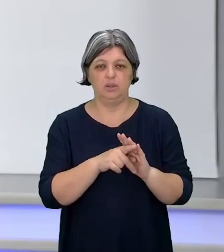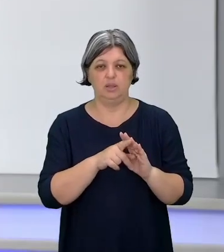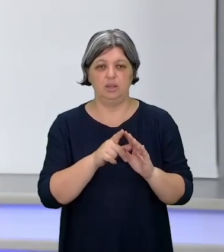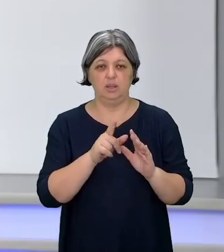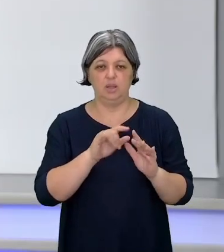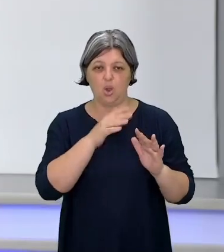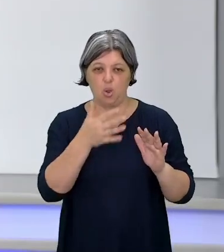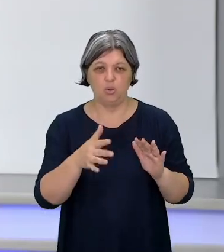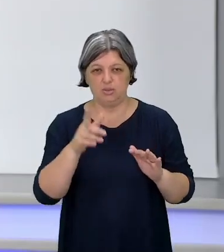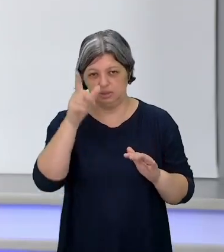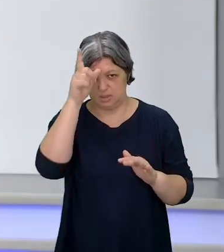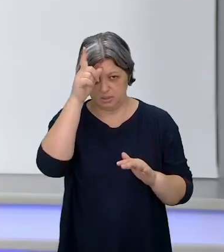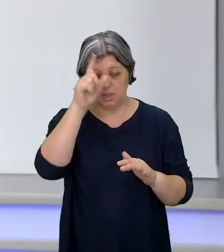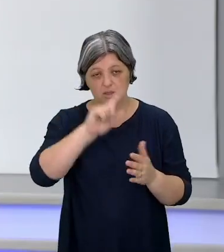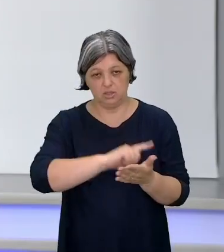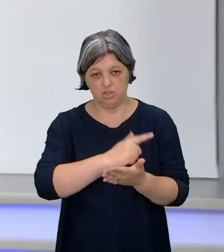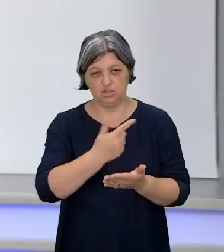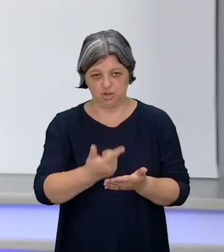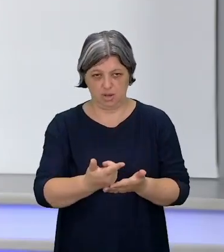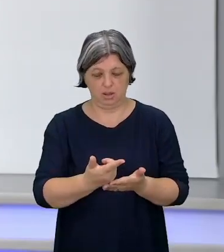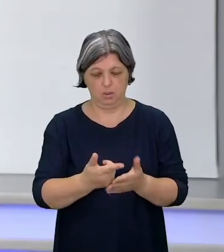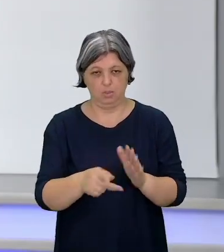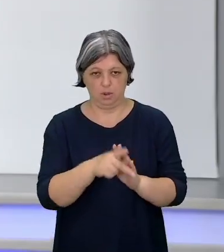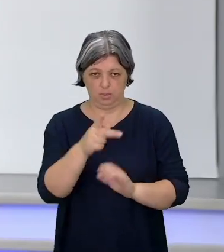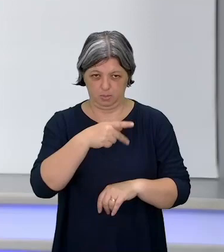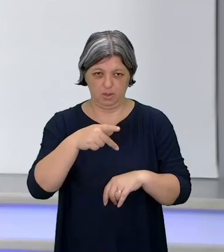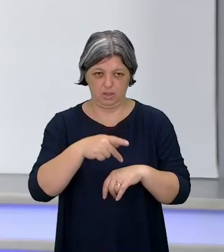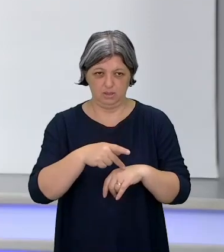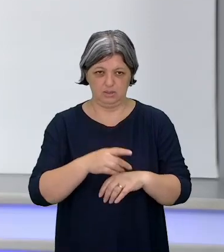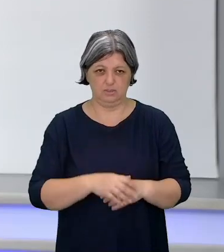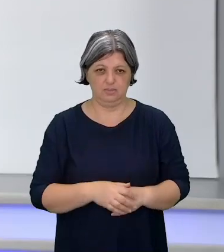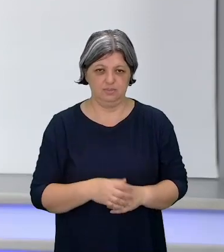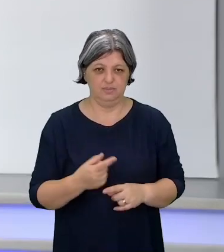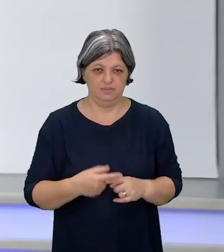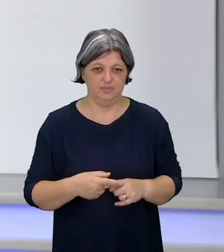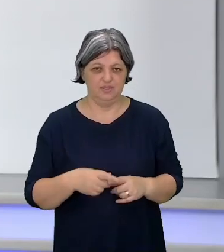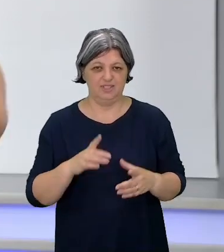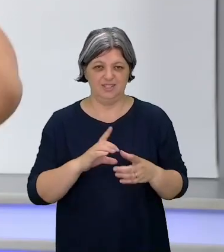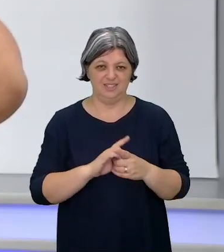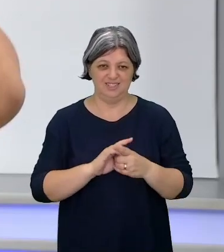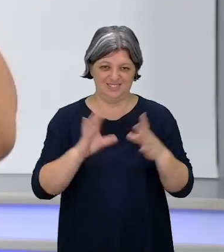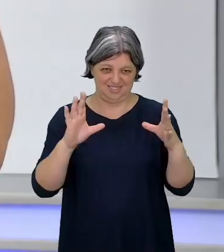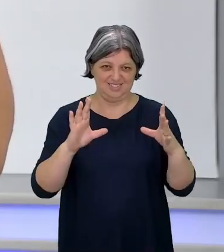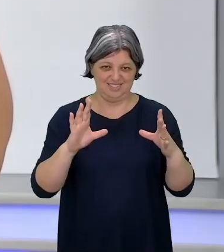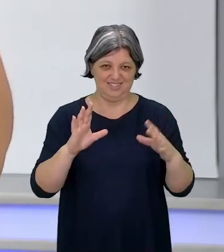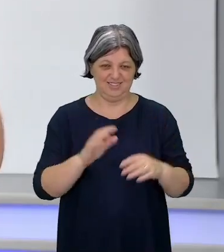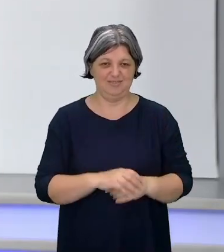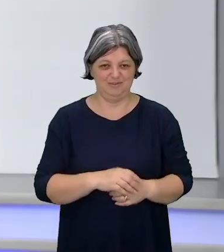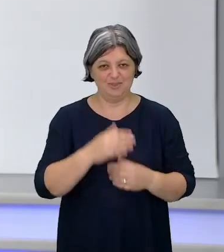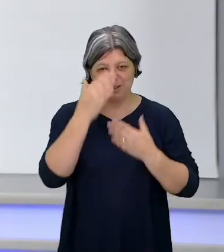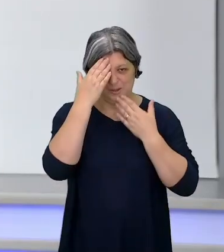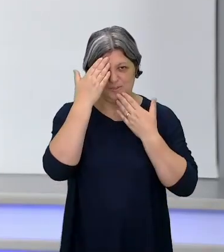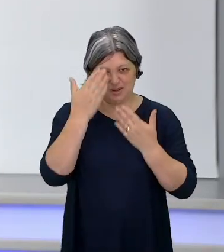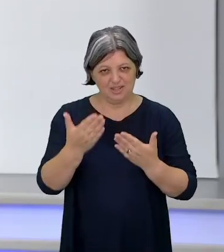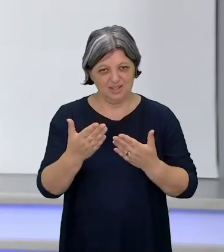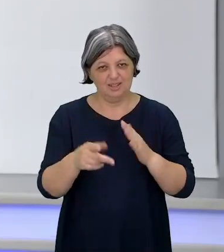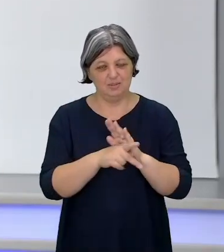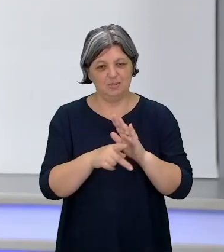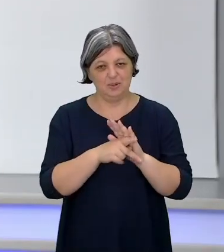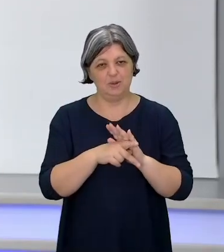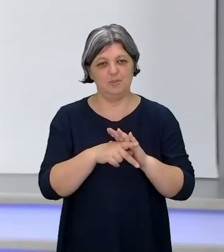jornal da Alemanha, porque, no caso, direito aberto, obrigada, Deutsche Welle, muito obrigada pelo direito aberto às suas